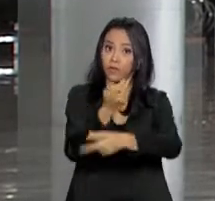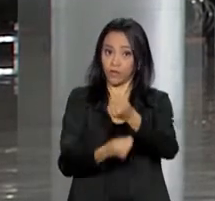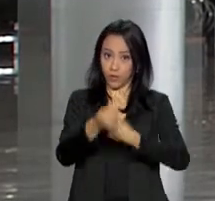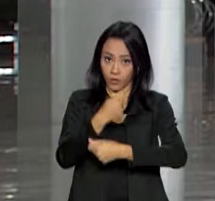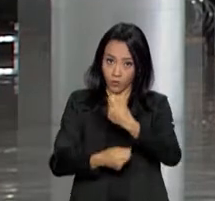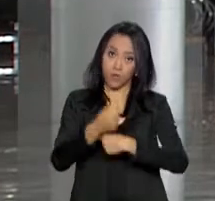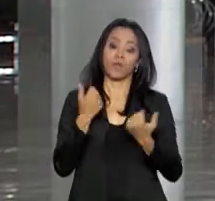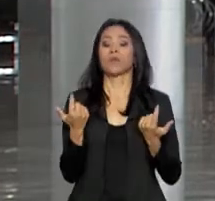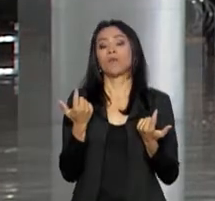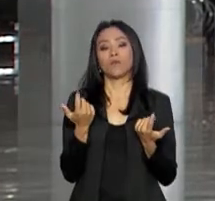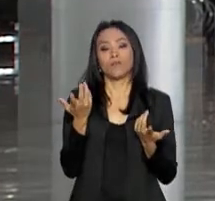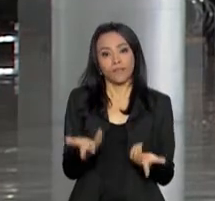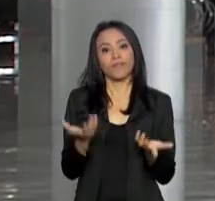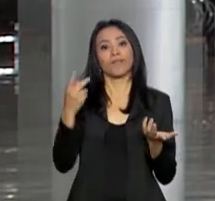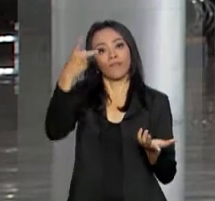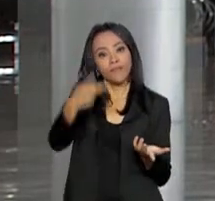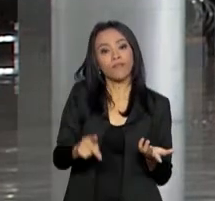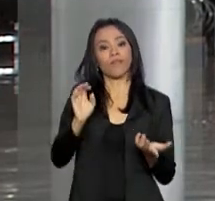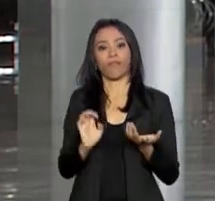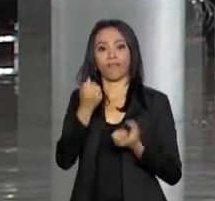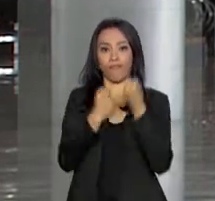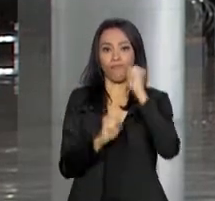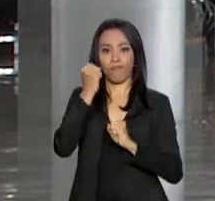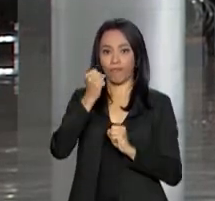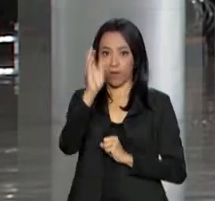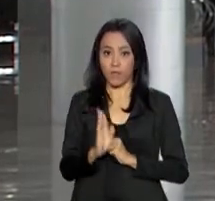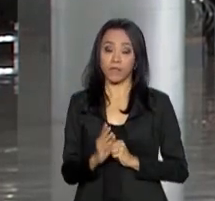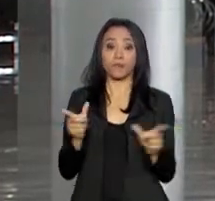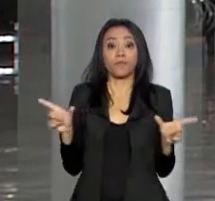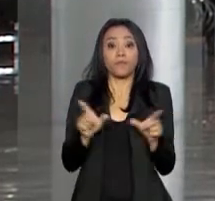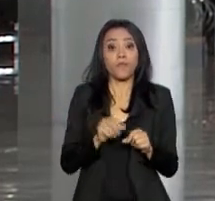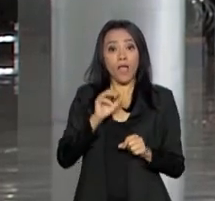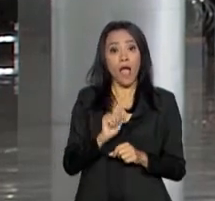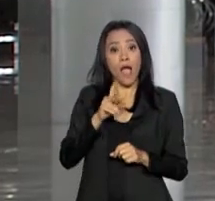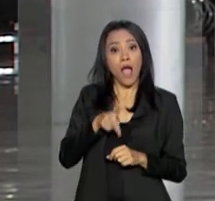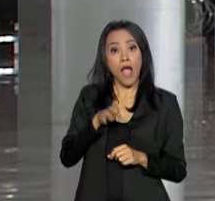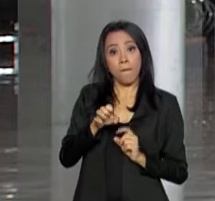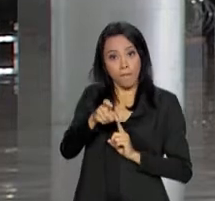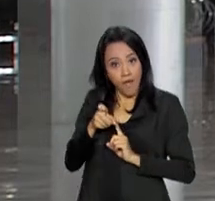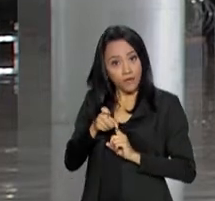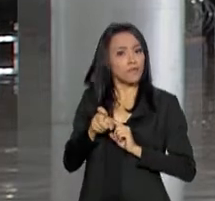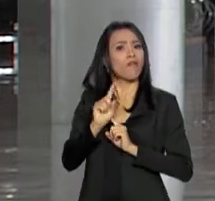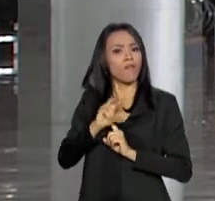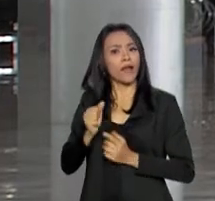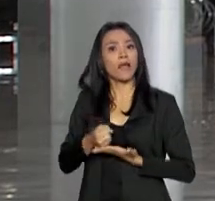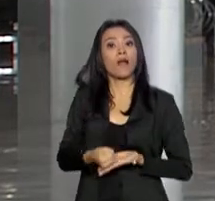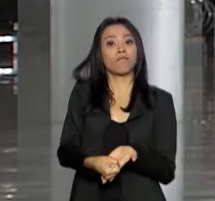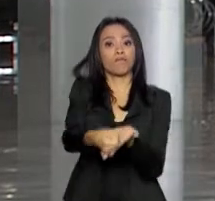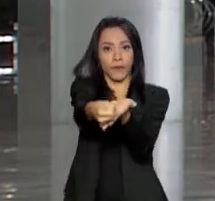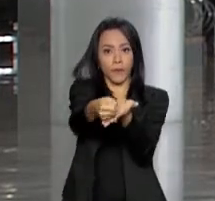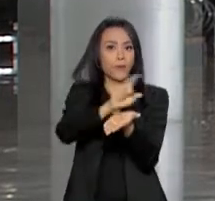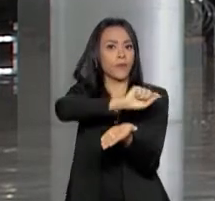competitividade das indústrias brasileiras apex-brasil vai ainda dar suporte na realização de estudos